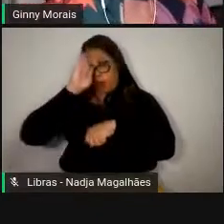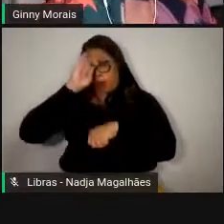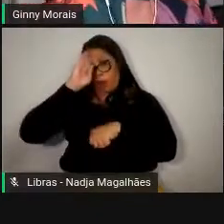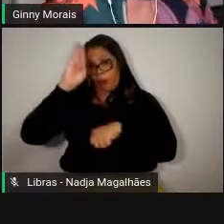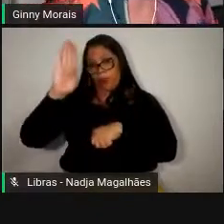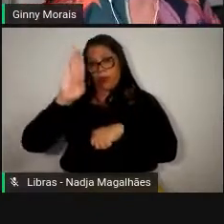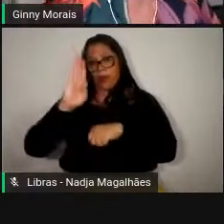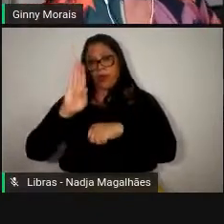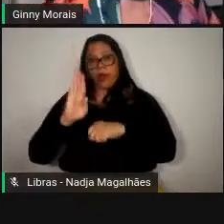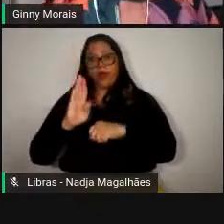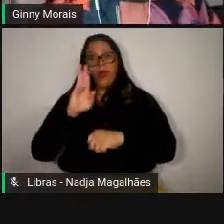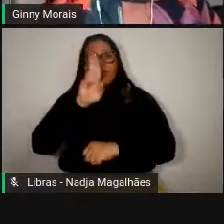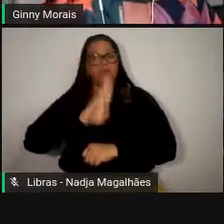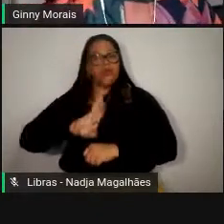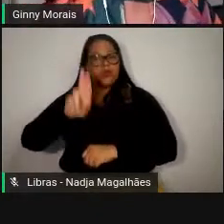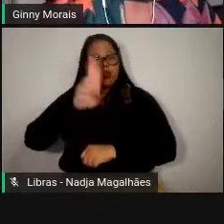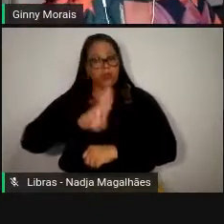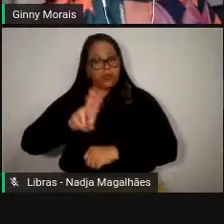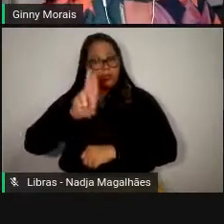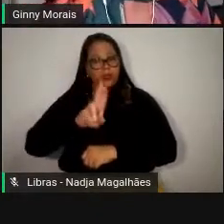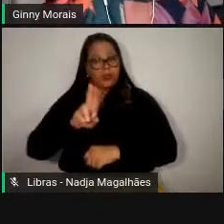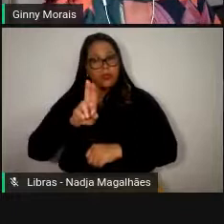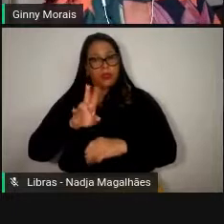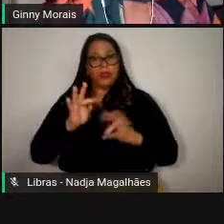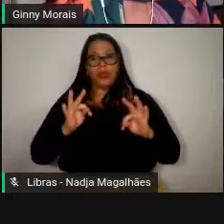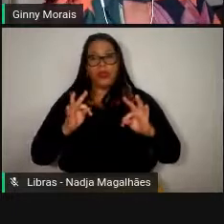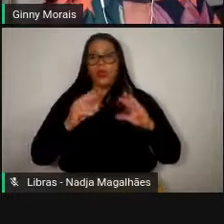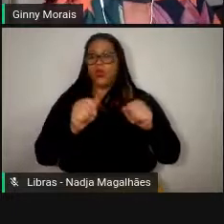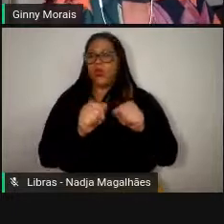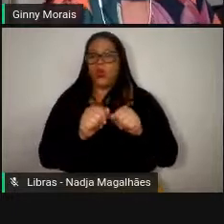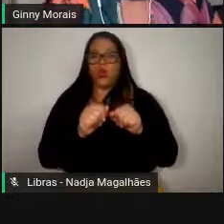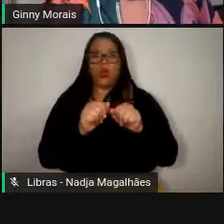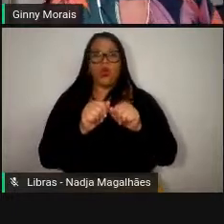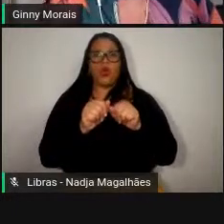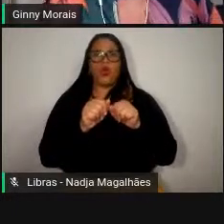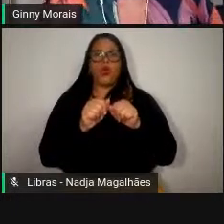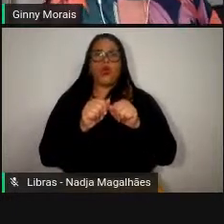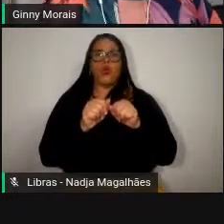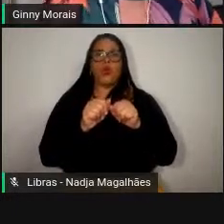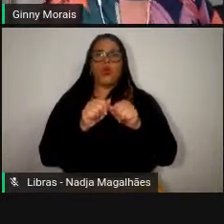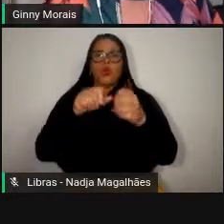preferida utilizada pelos parlamentos para fazer essa transmissão.